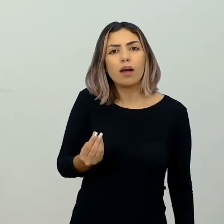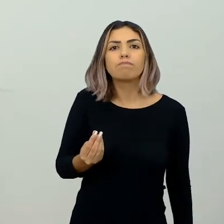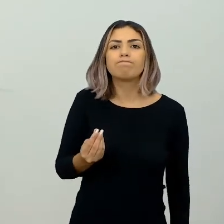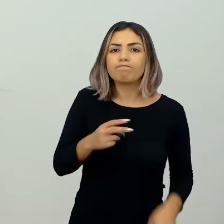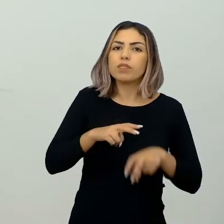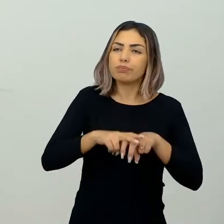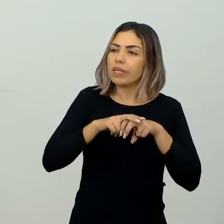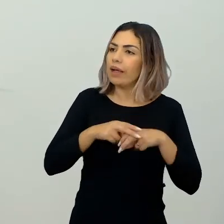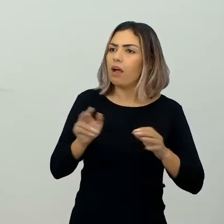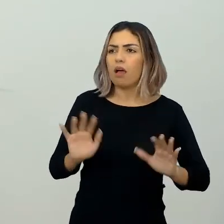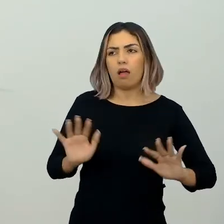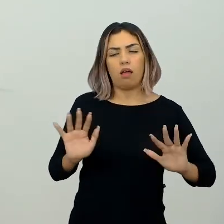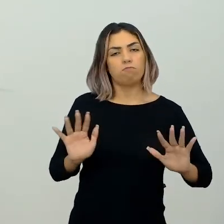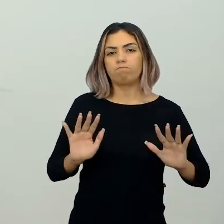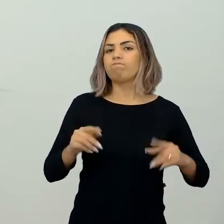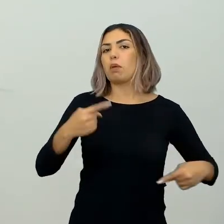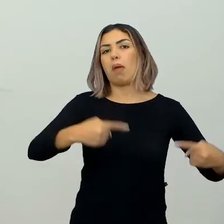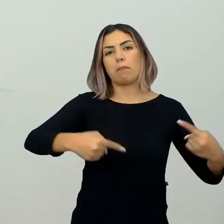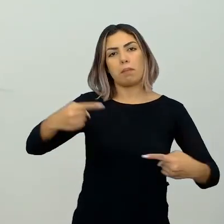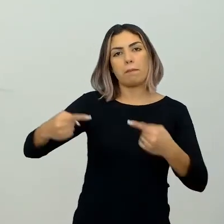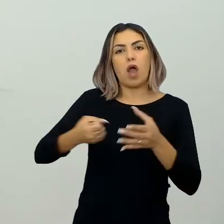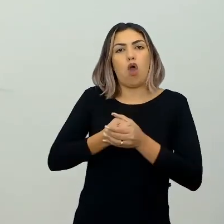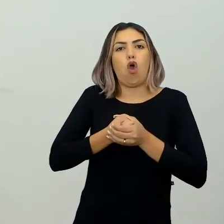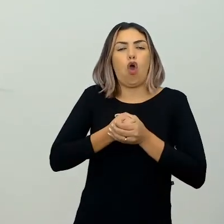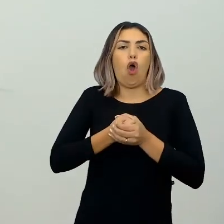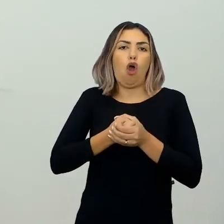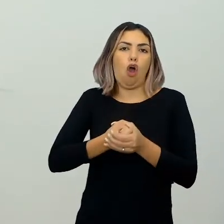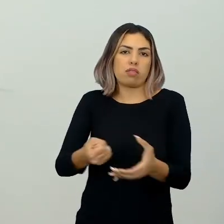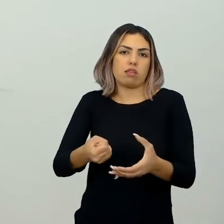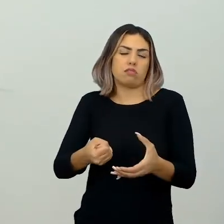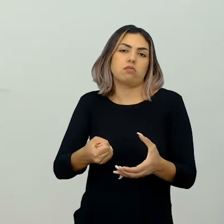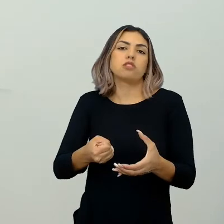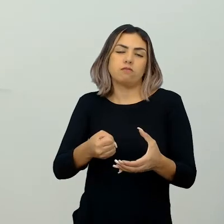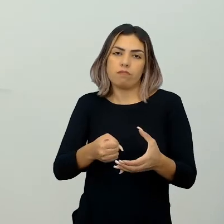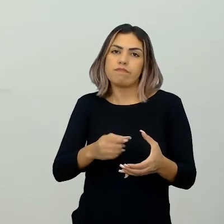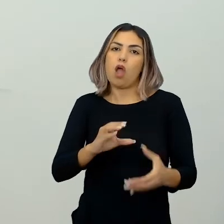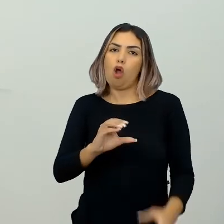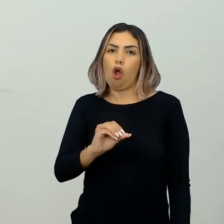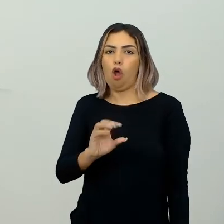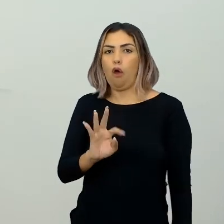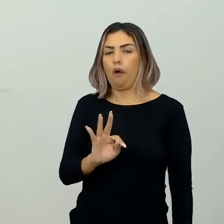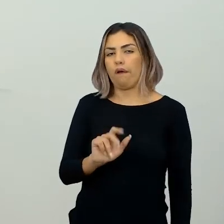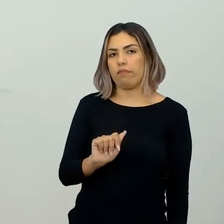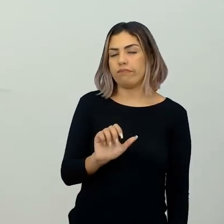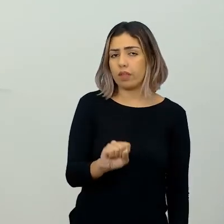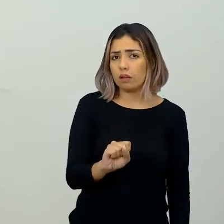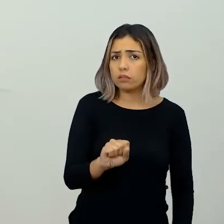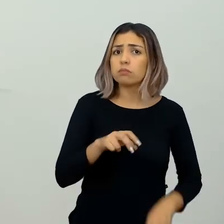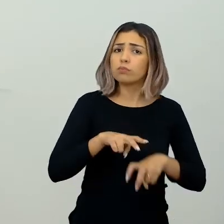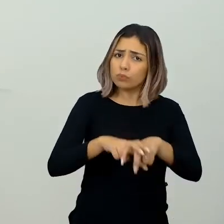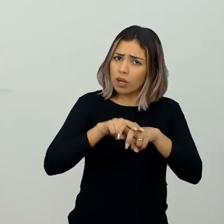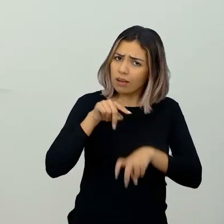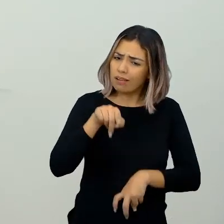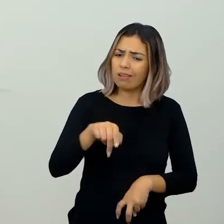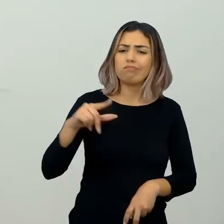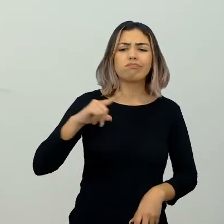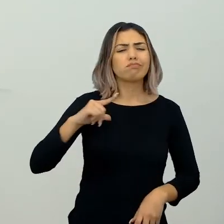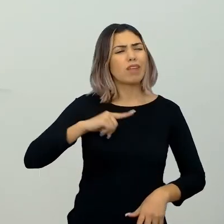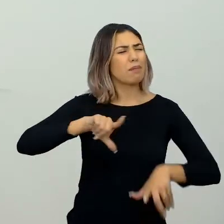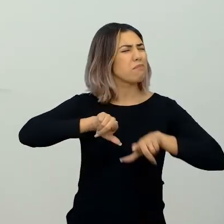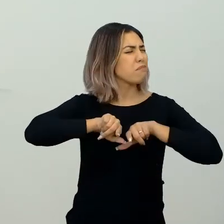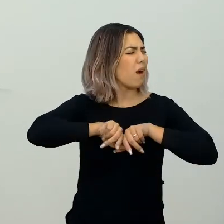universidades, né? Então, esses episódios, eles não são corriqueiros, eles sempre estão aí, né, na nossa vida,